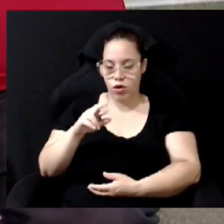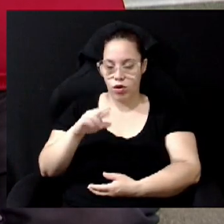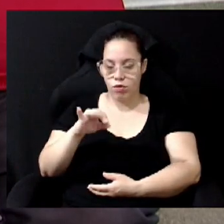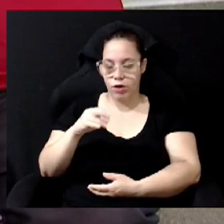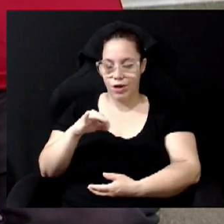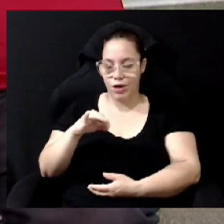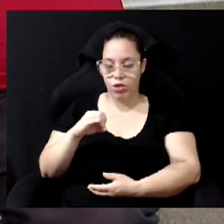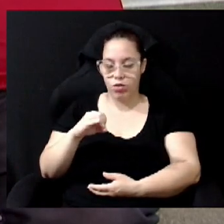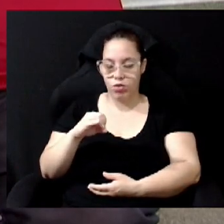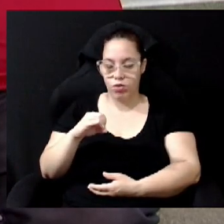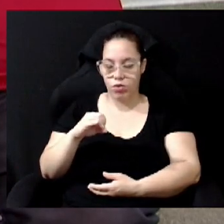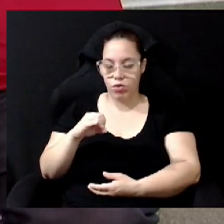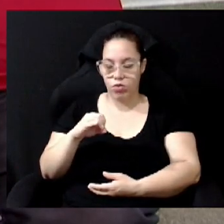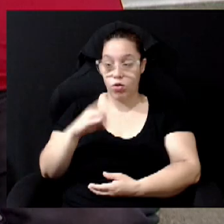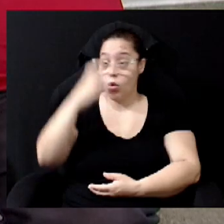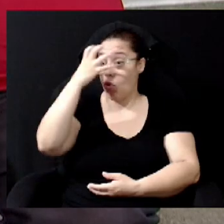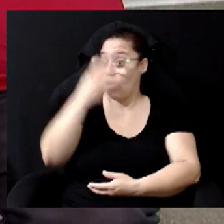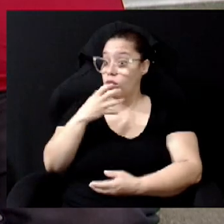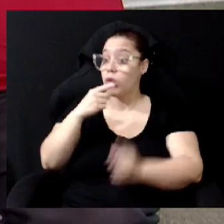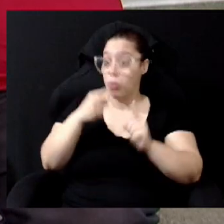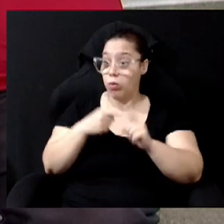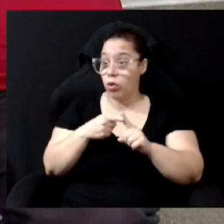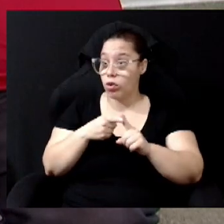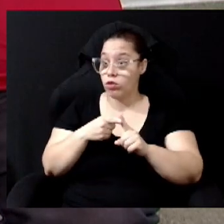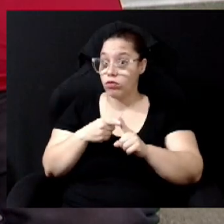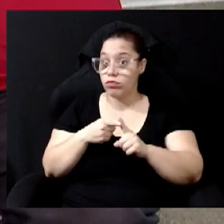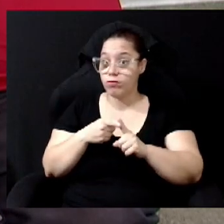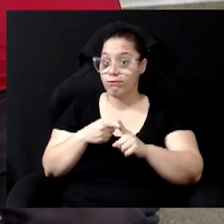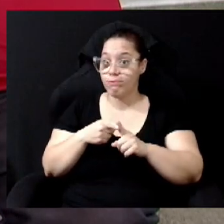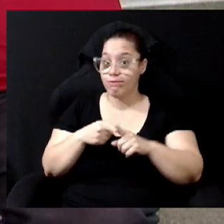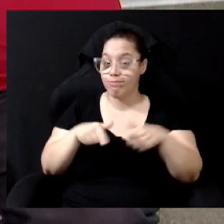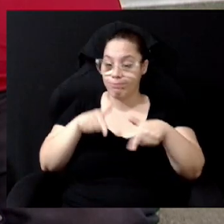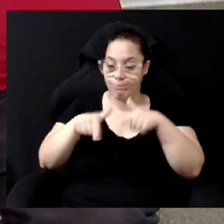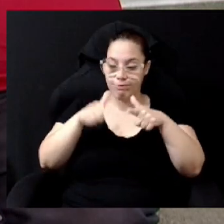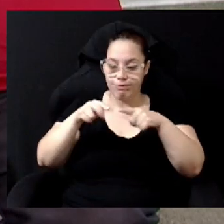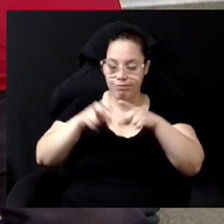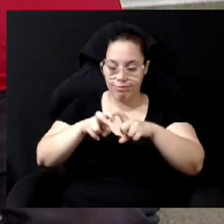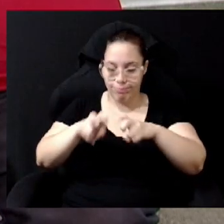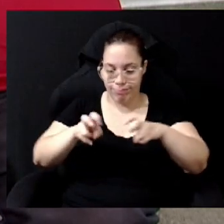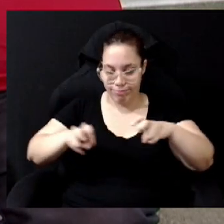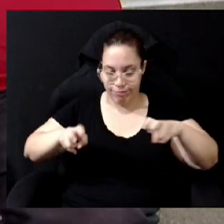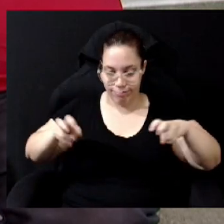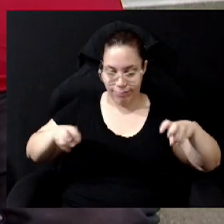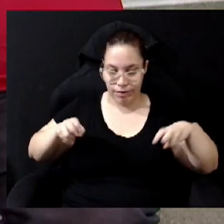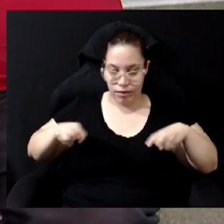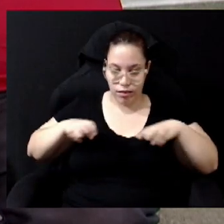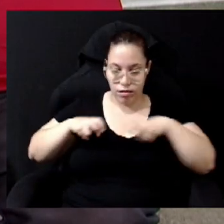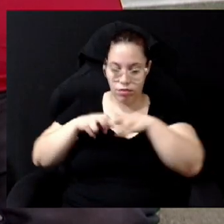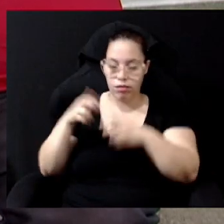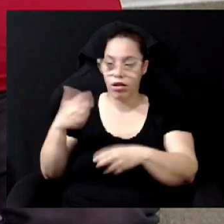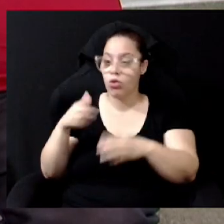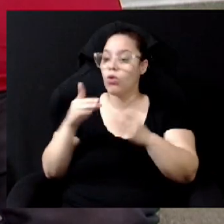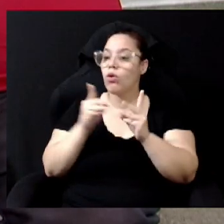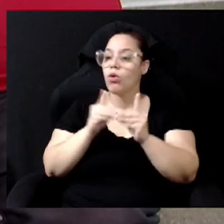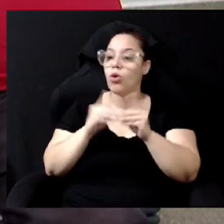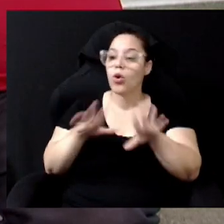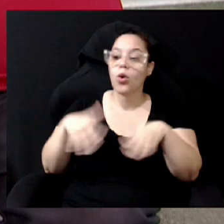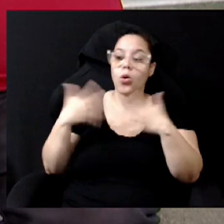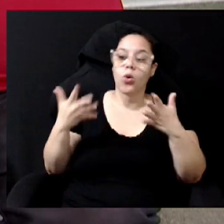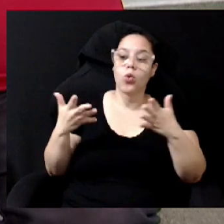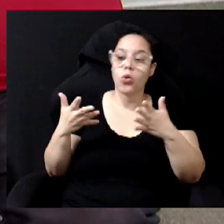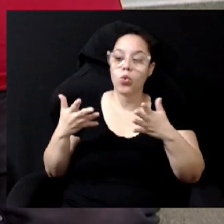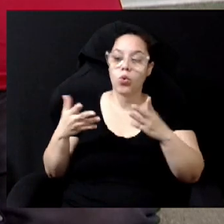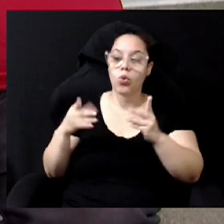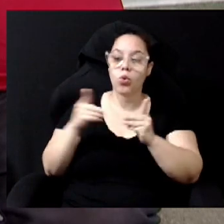da Raiva. Então, a raiva, ela tem um propósito. A gente trabalha no círculo necessidades que não são atendidas. Né? Então, quais necessidades não estão sendo atendidas quando esse